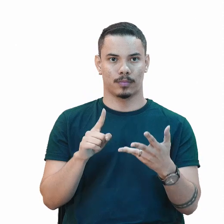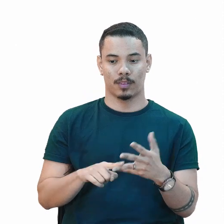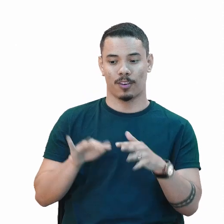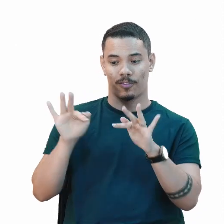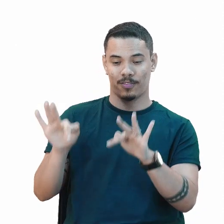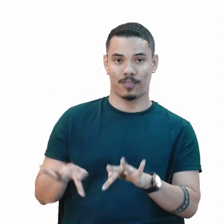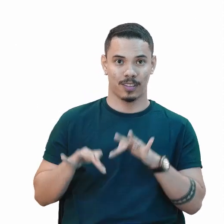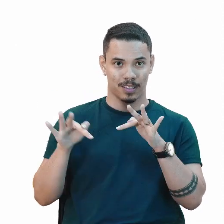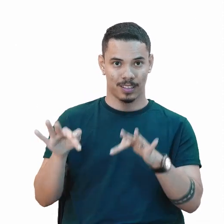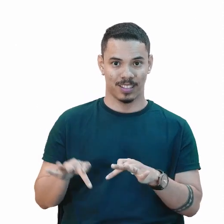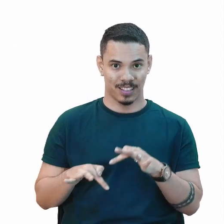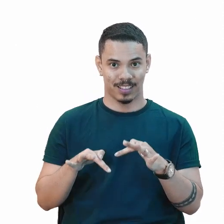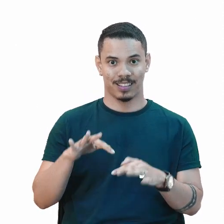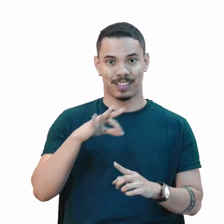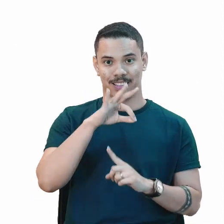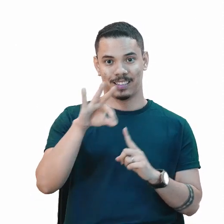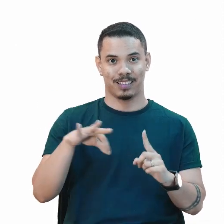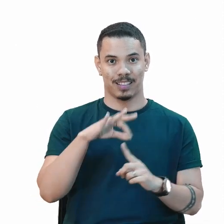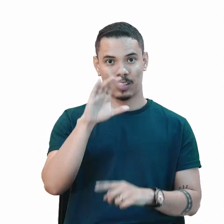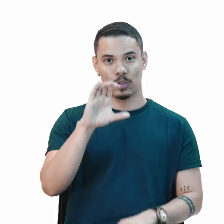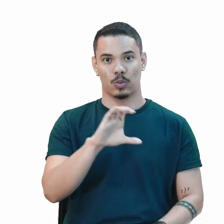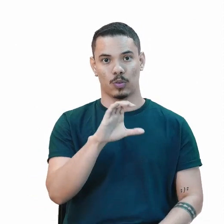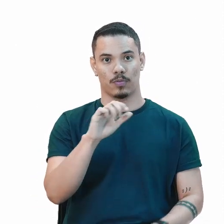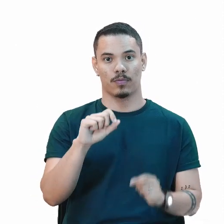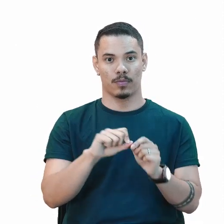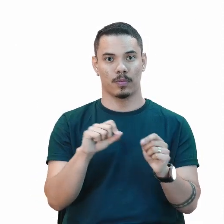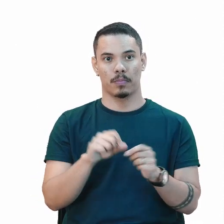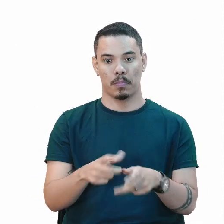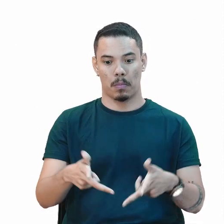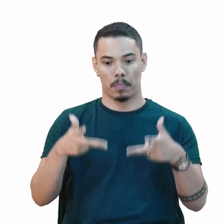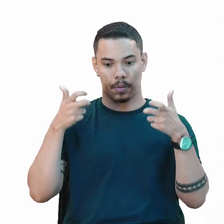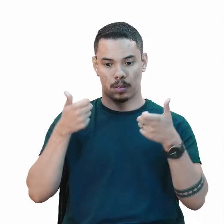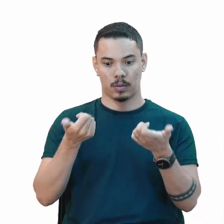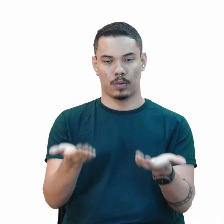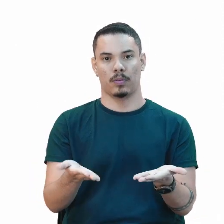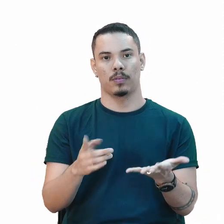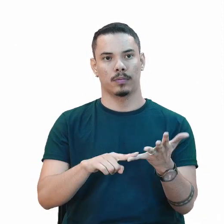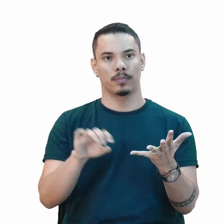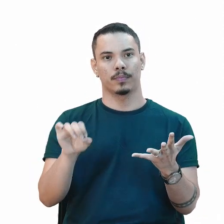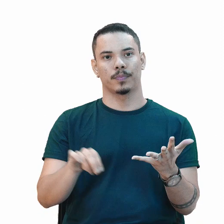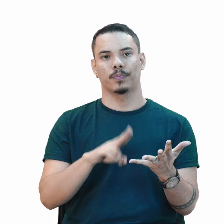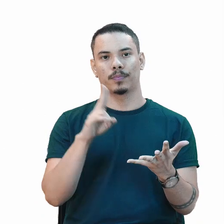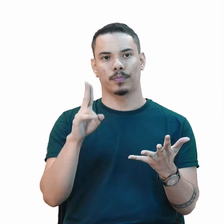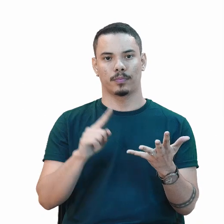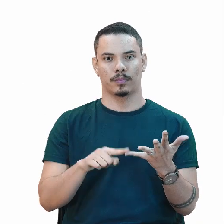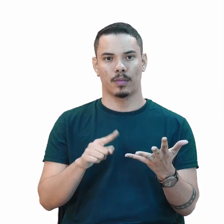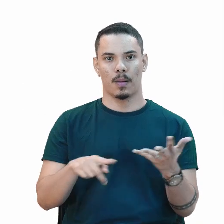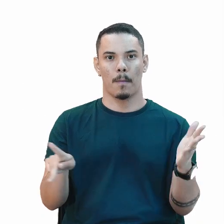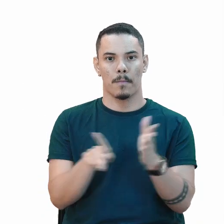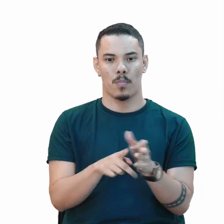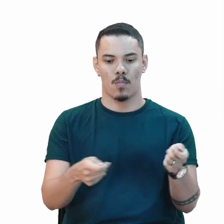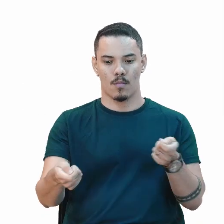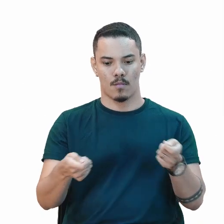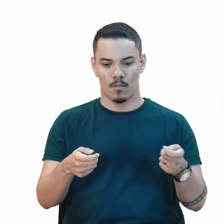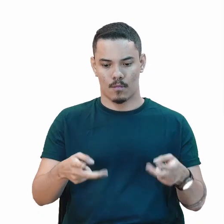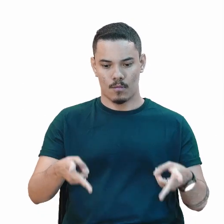Fazenda de Santa Cruz, onde se planta e colhe. Ou seria a alternativa E, uma reserva extrativista